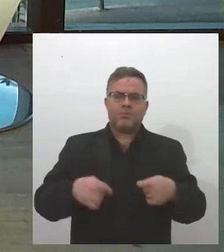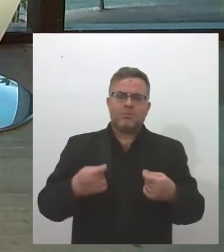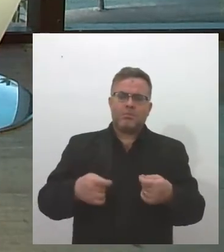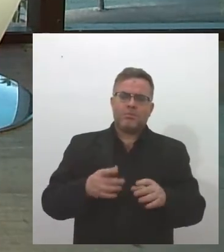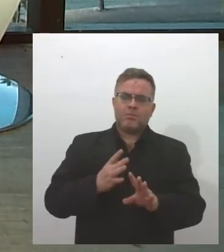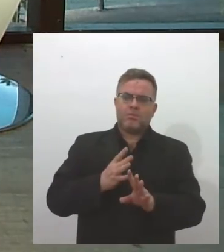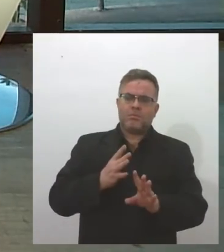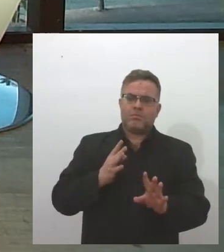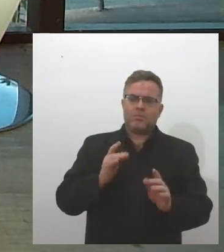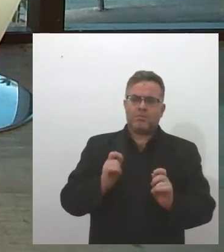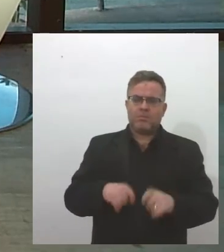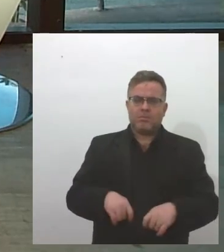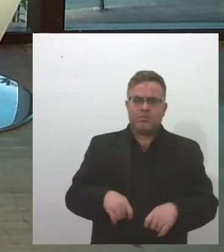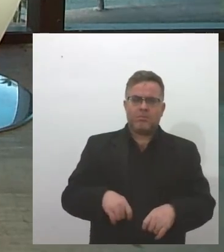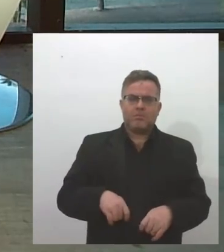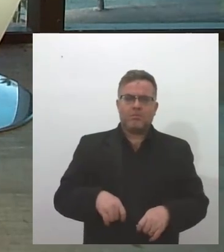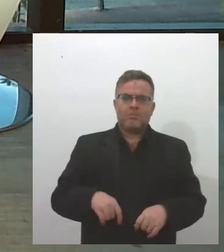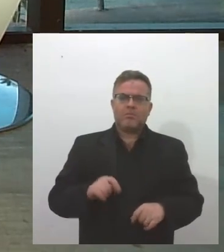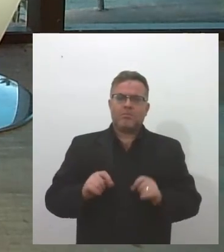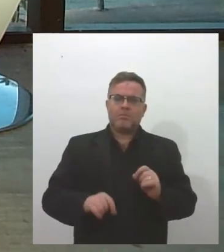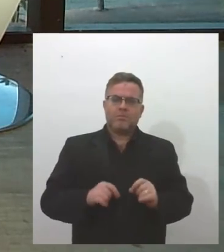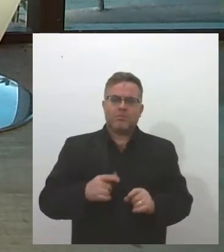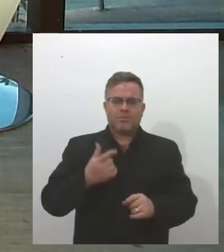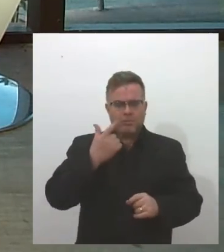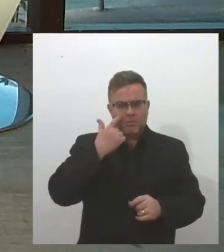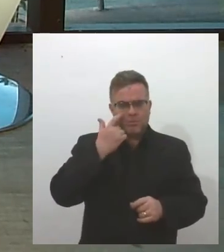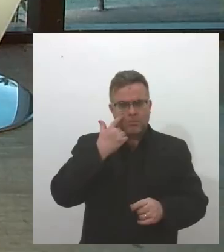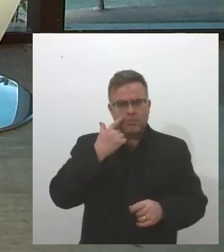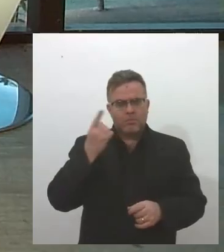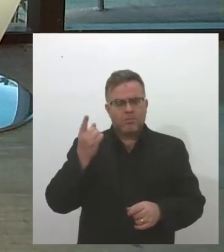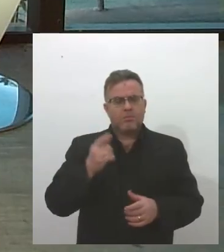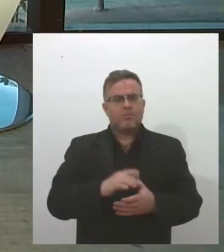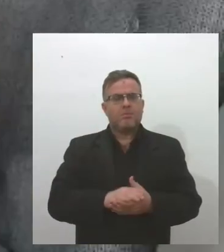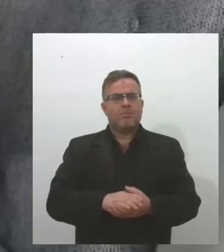cuidado. Vamos acompanhar o recadinho aí da Aline? Vamos sim.